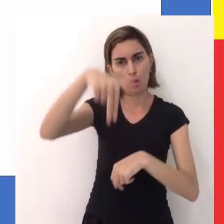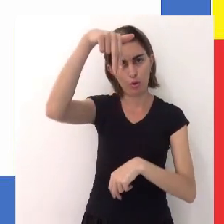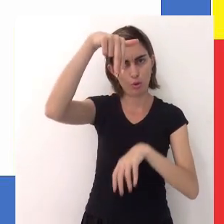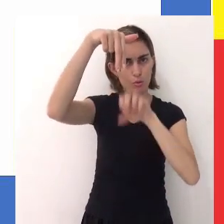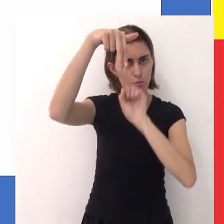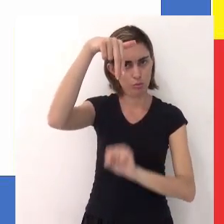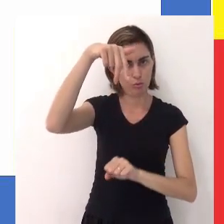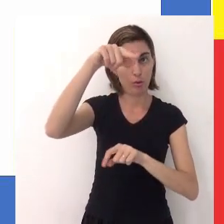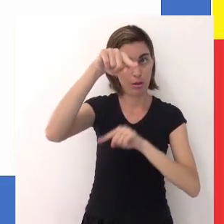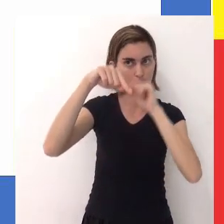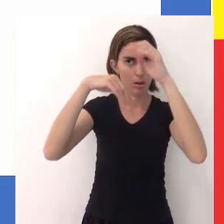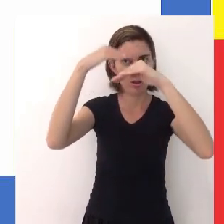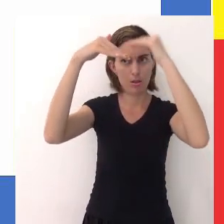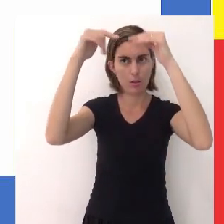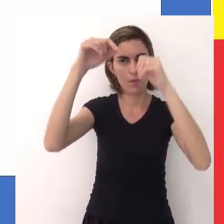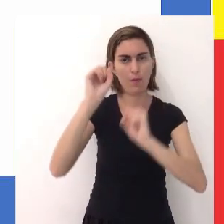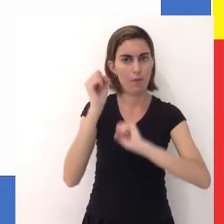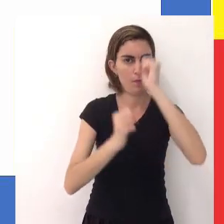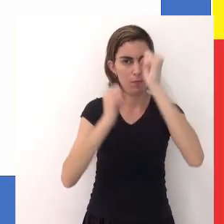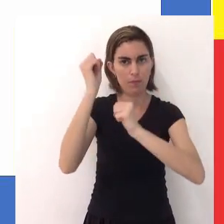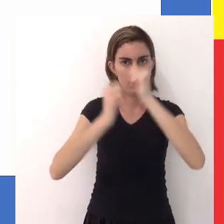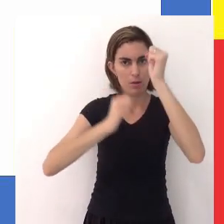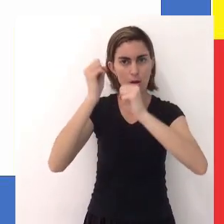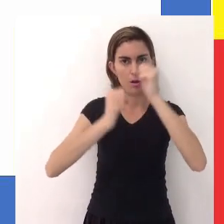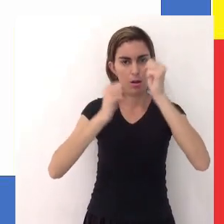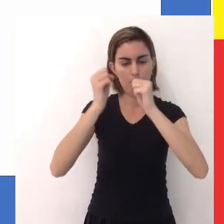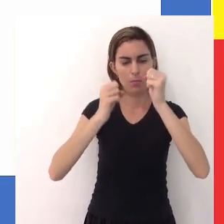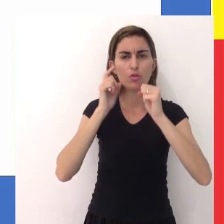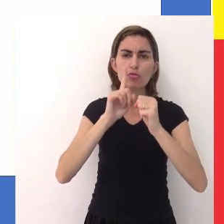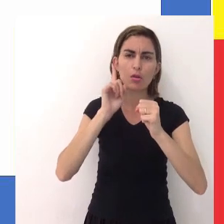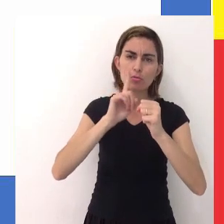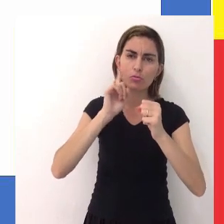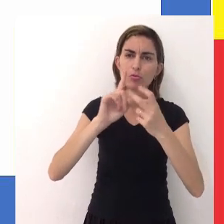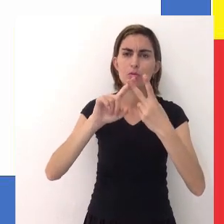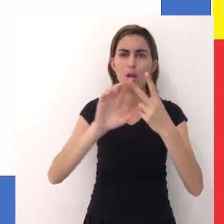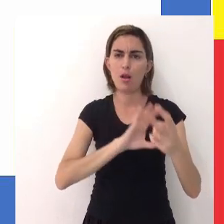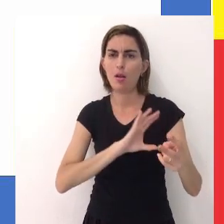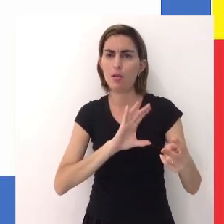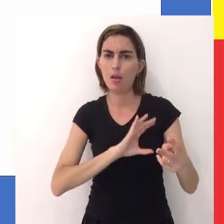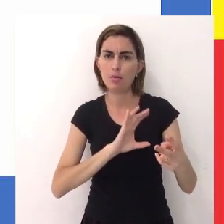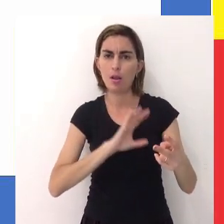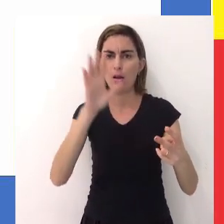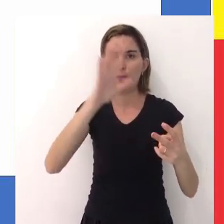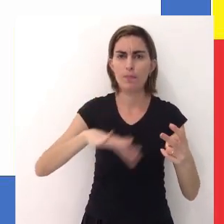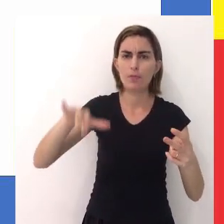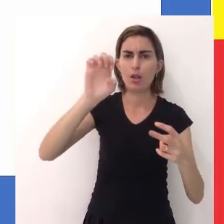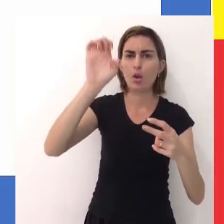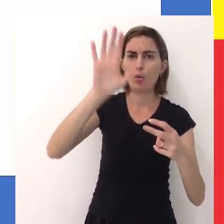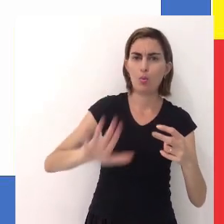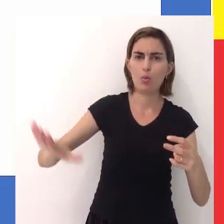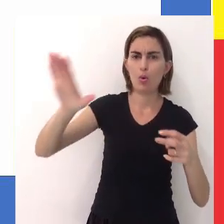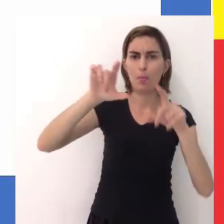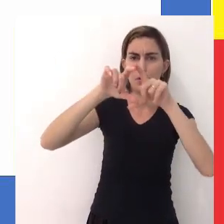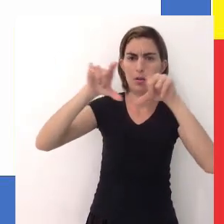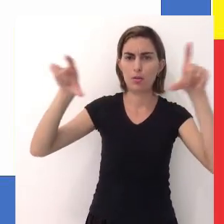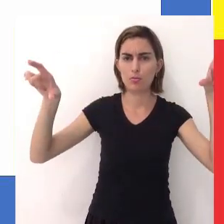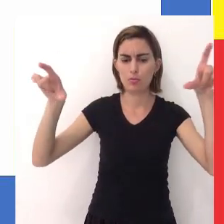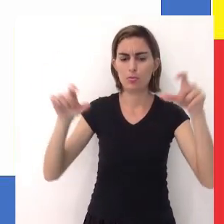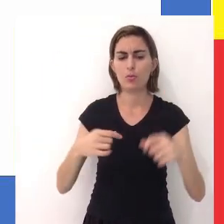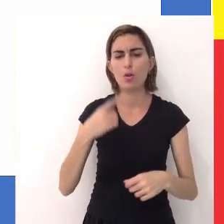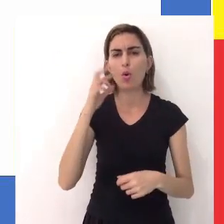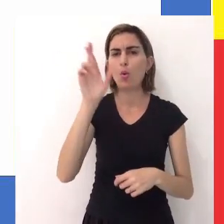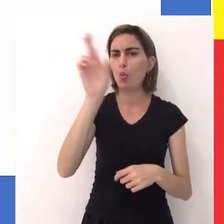parte mais desenvolvida, mais industrializada. Vamos ver Estados Unidos, Canadá, toda a região da Europa. A gente vai ver também